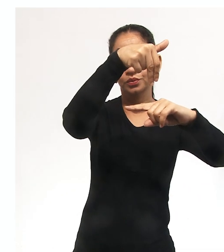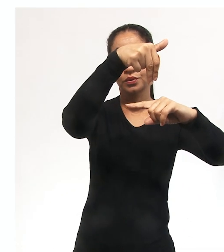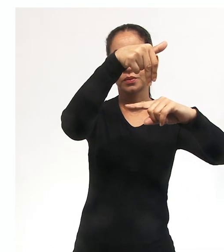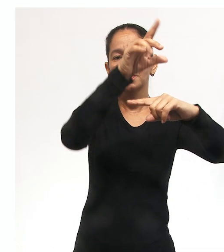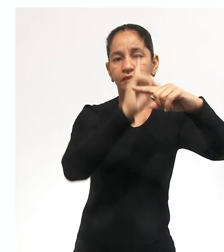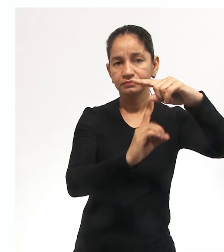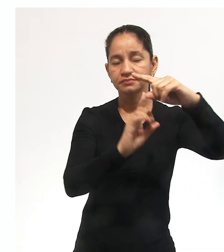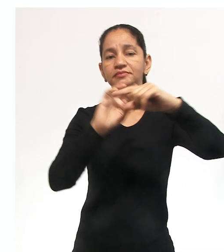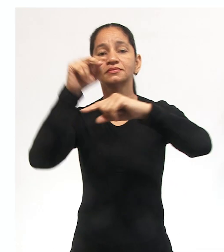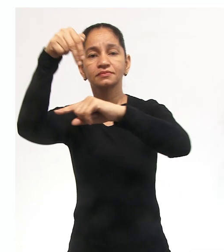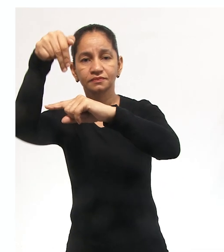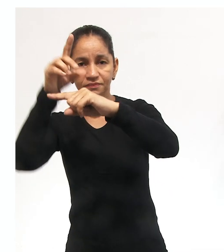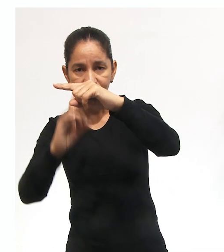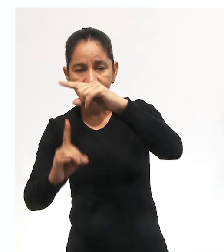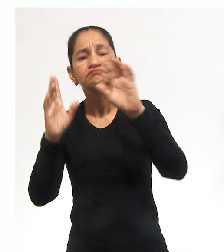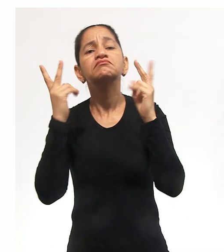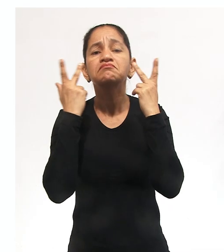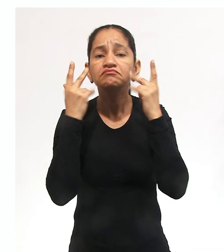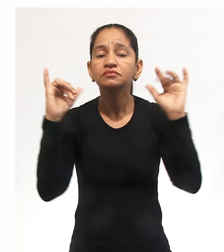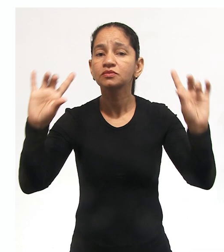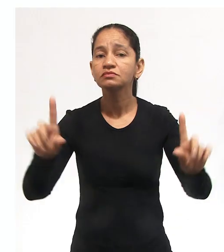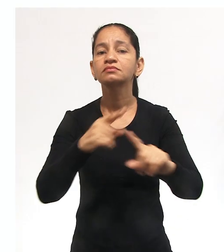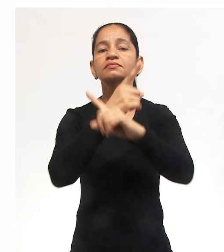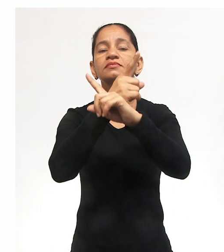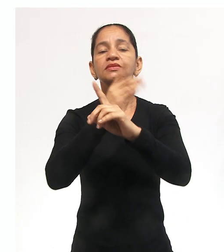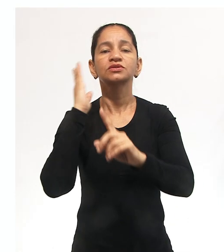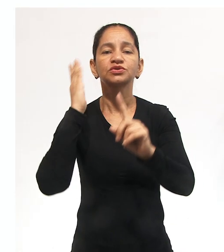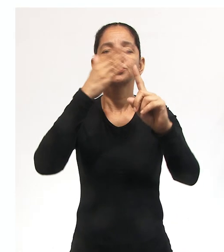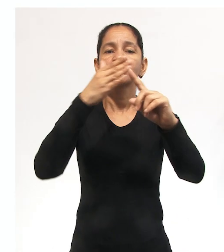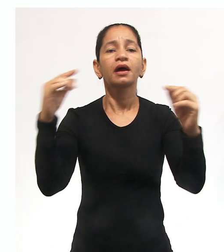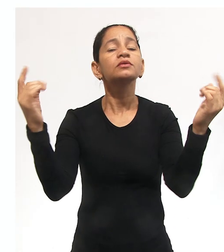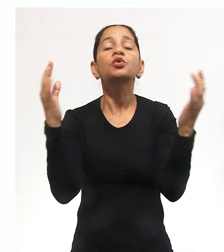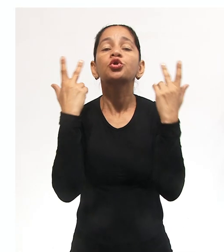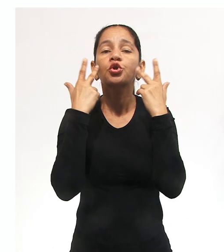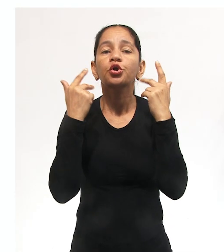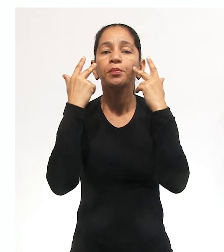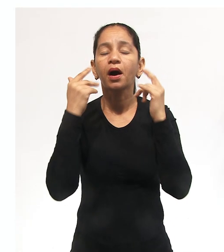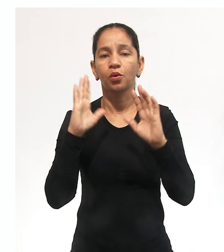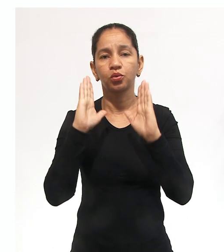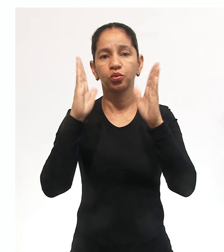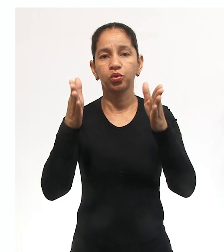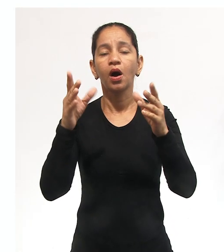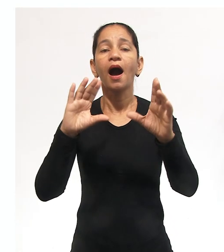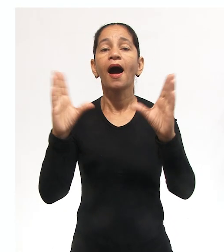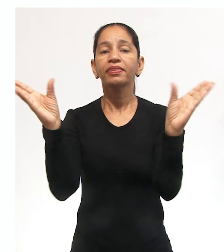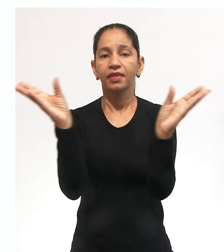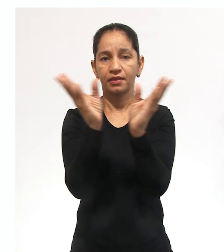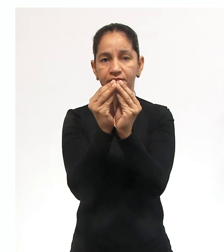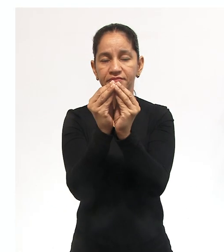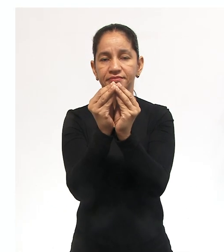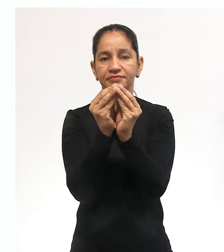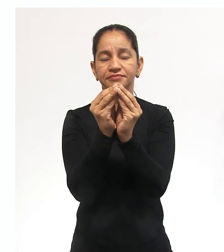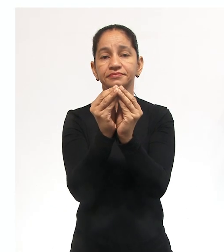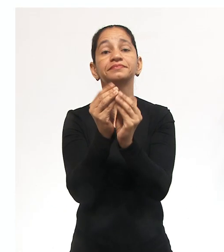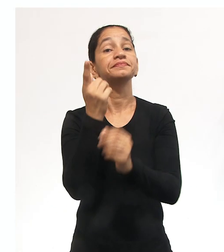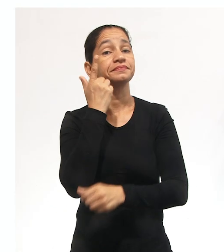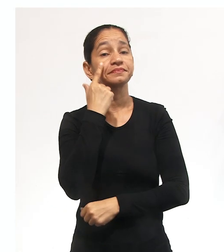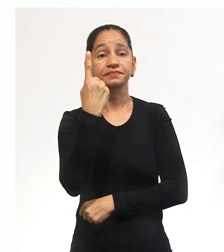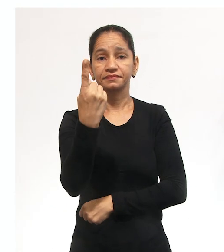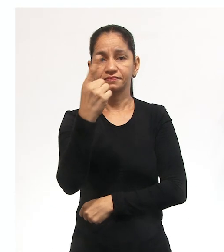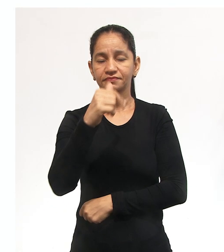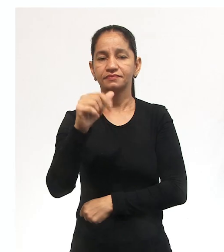de 3. Como são proporcionais, a gente vai fazer diretamente proporcional, e aí a gente vai ter